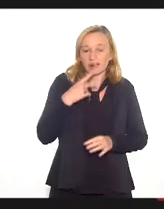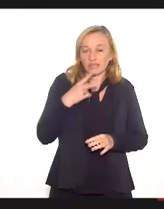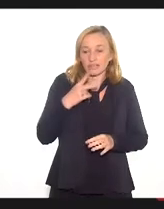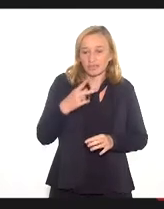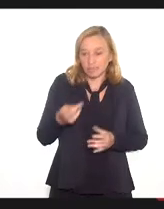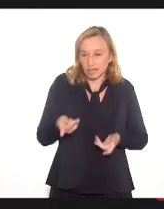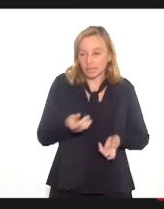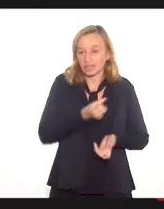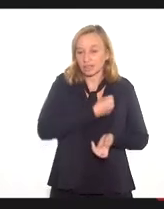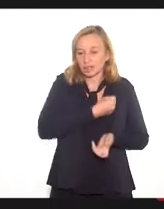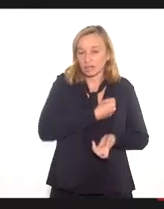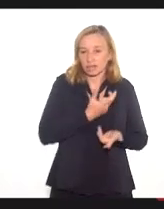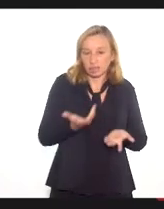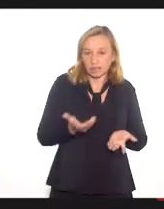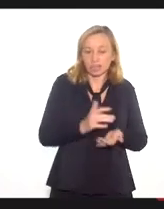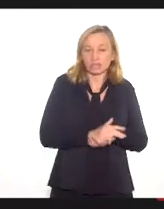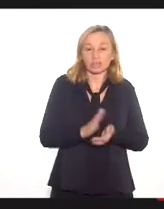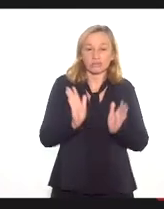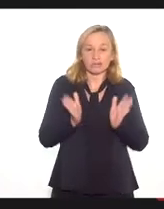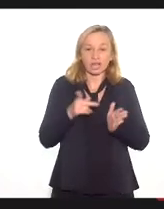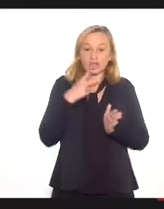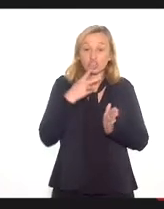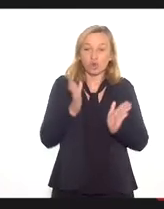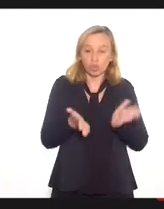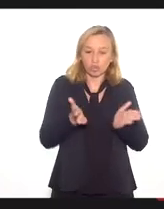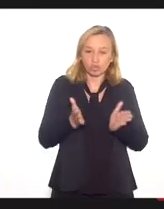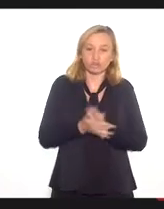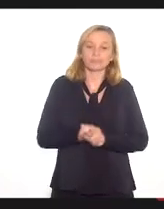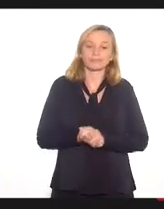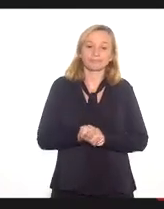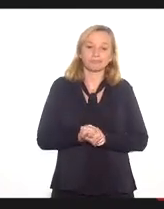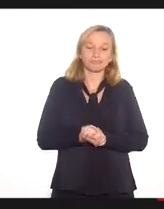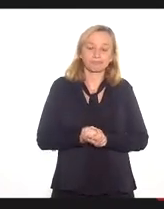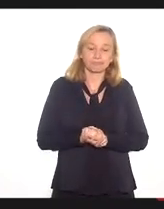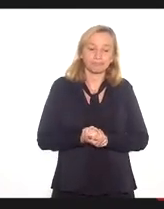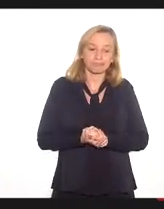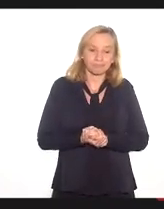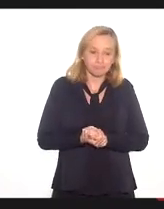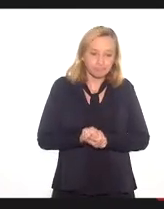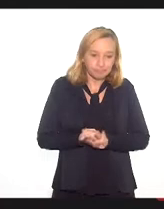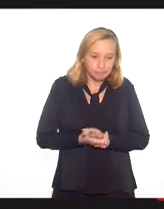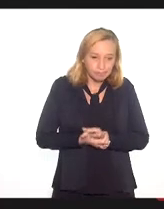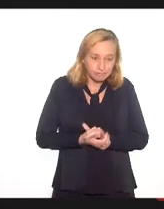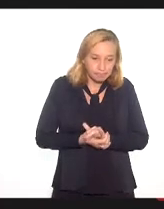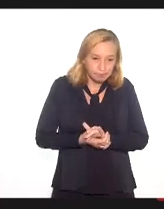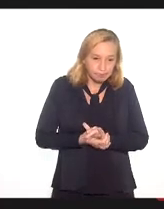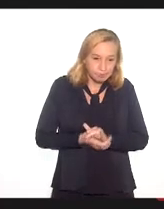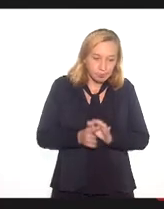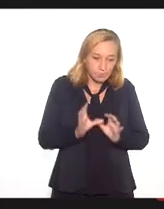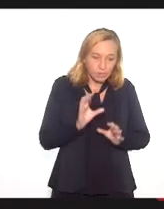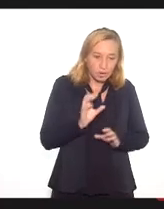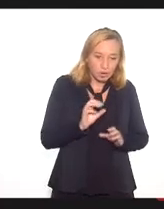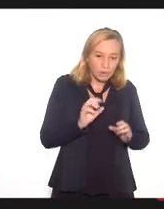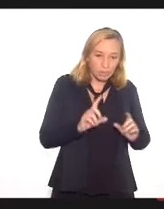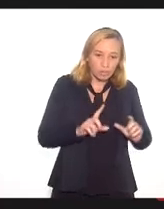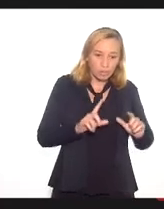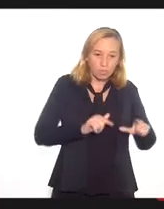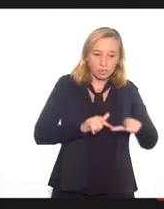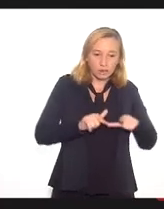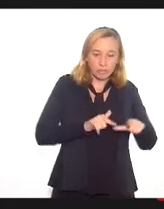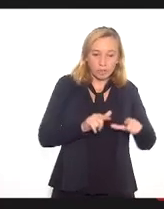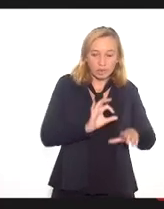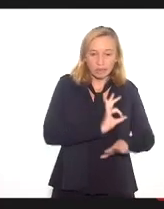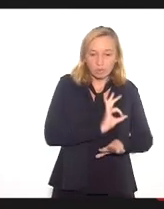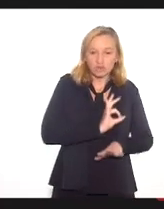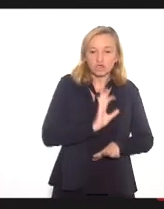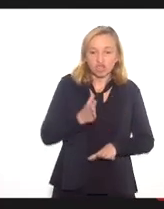essas manchetes de ontem e hoje. Essa operação policial, eu moro com meus choques com isso, já morei